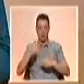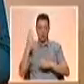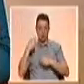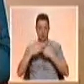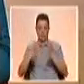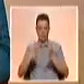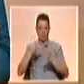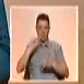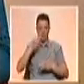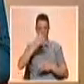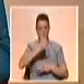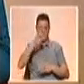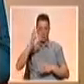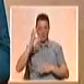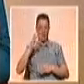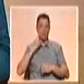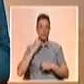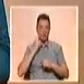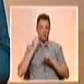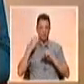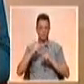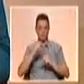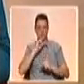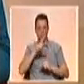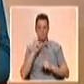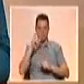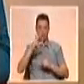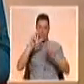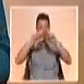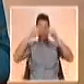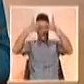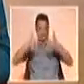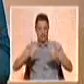até 24 de abril. Podem ir ao site,